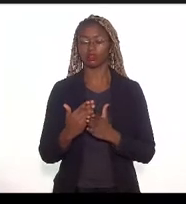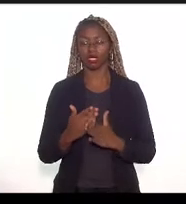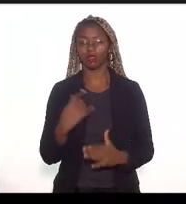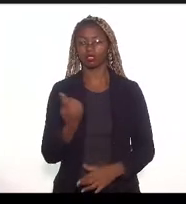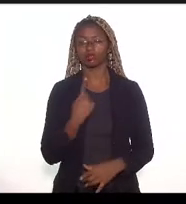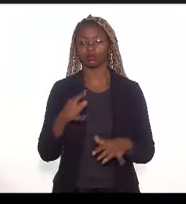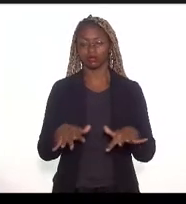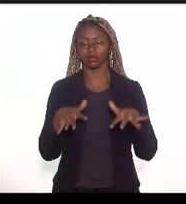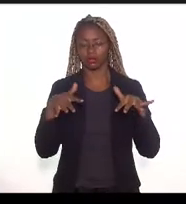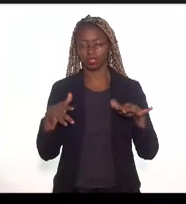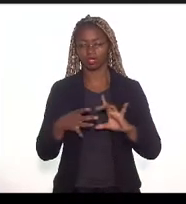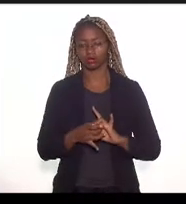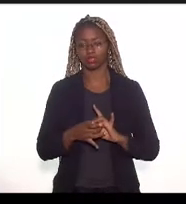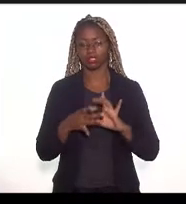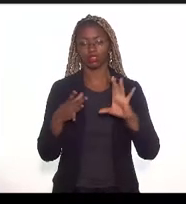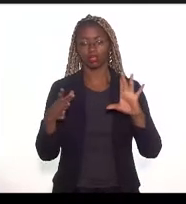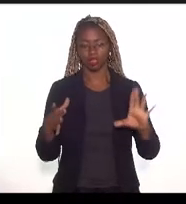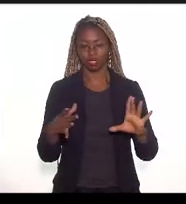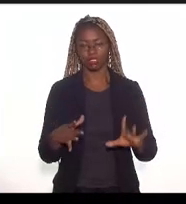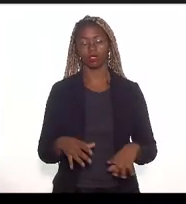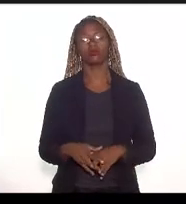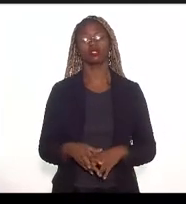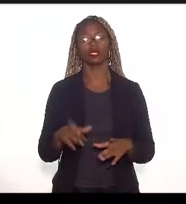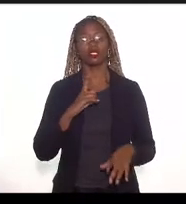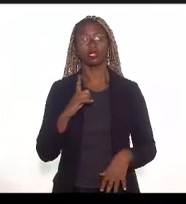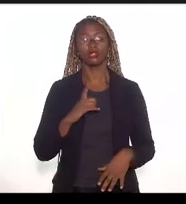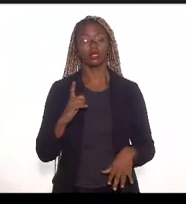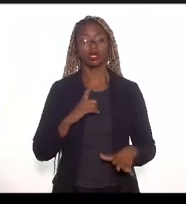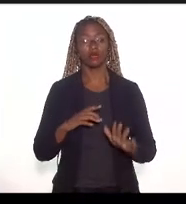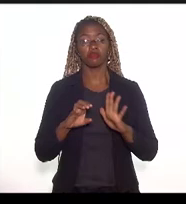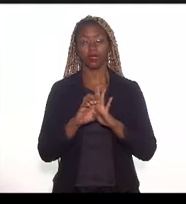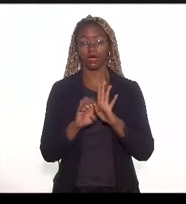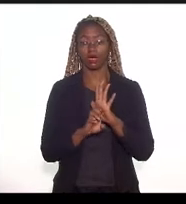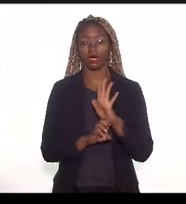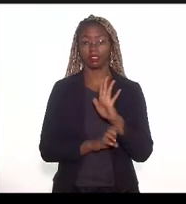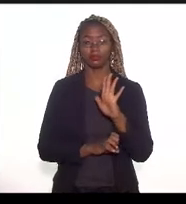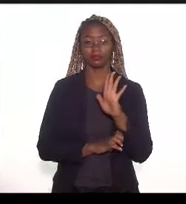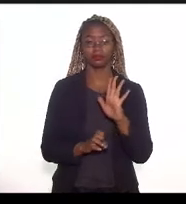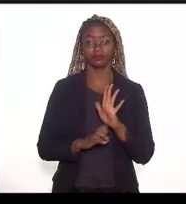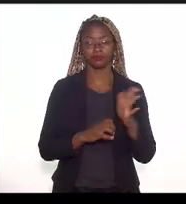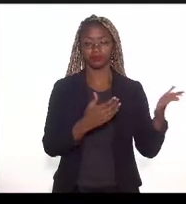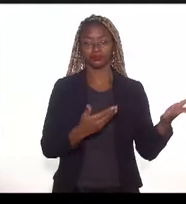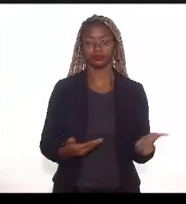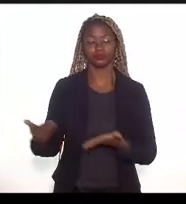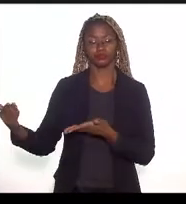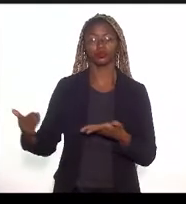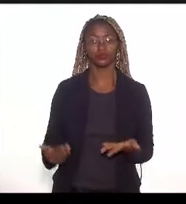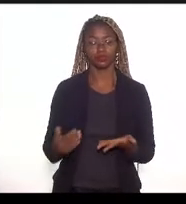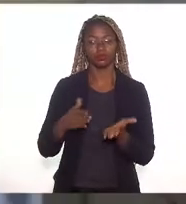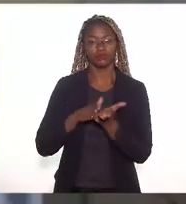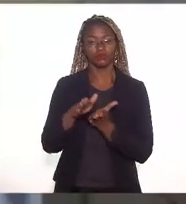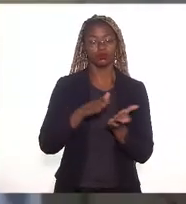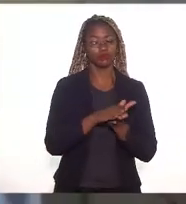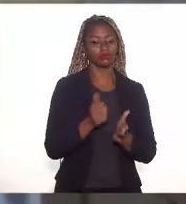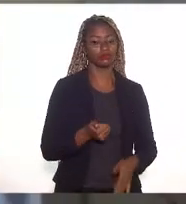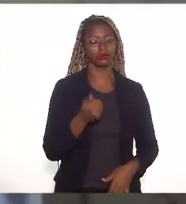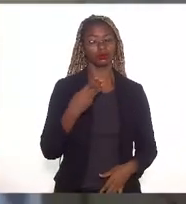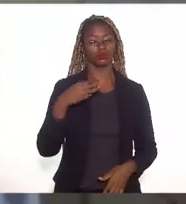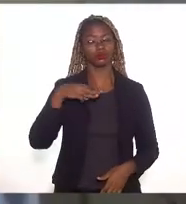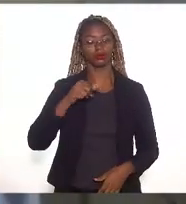através aqui do edital de convocação, que foi publicado em 13